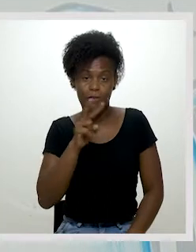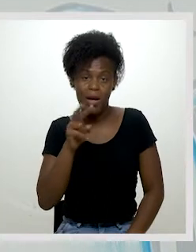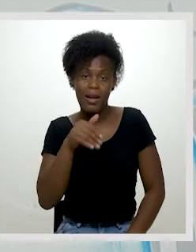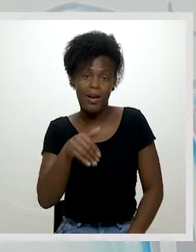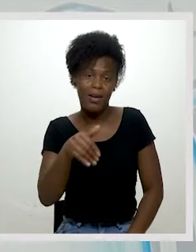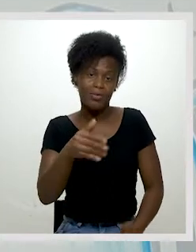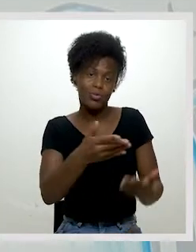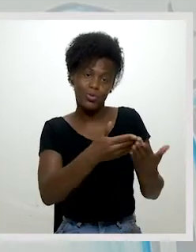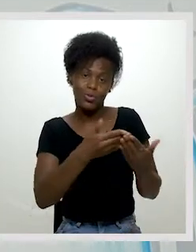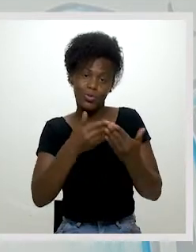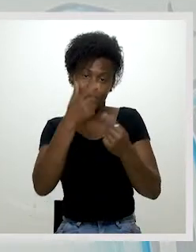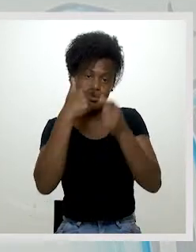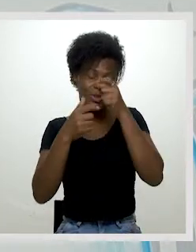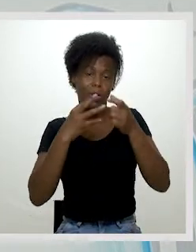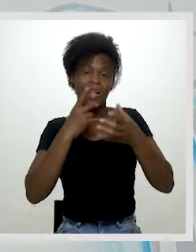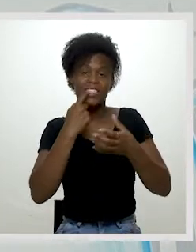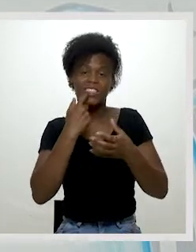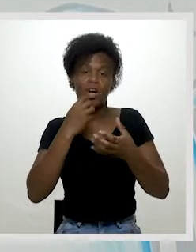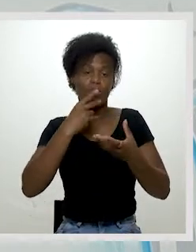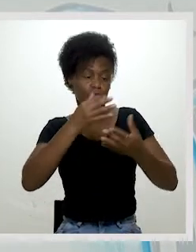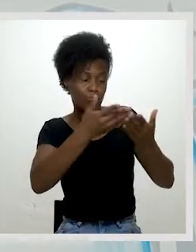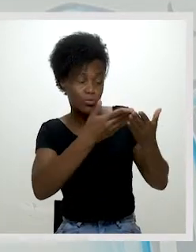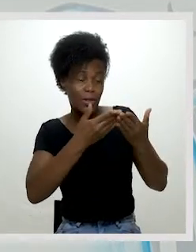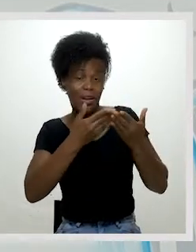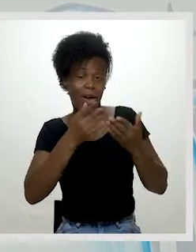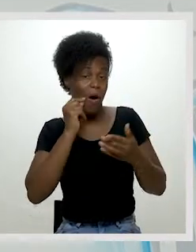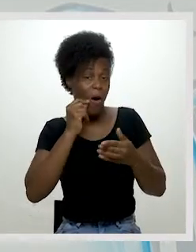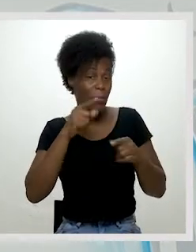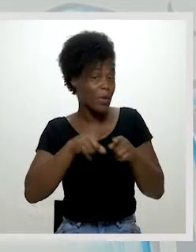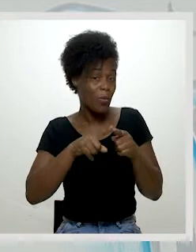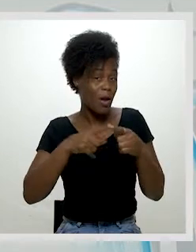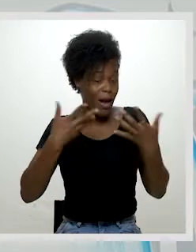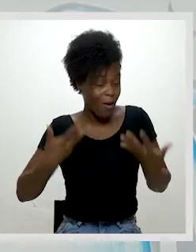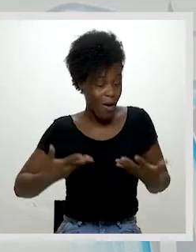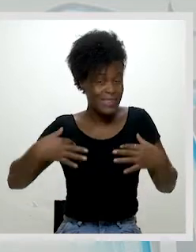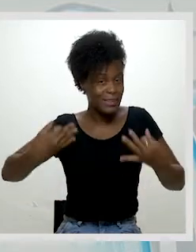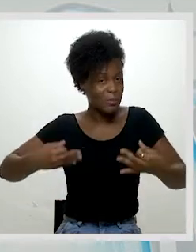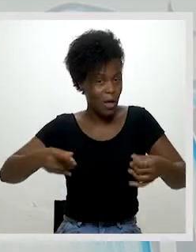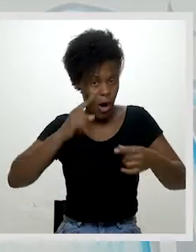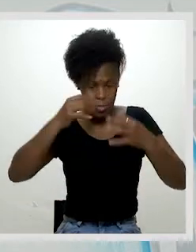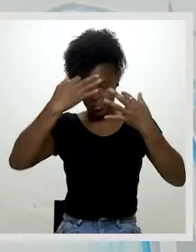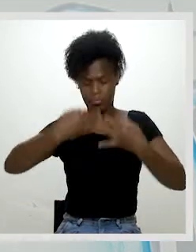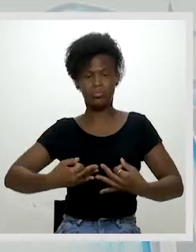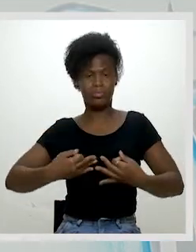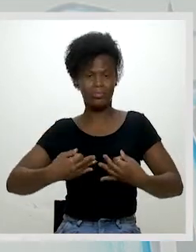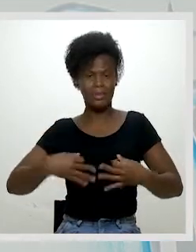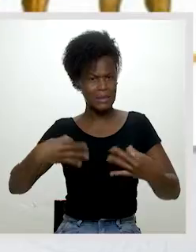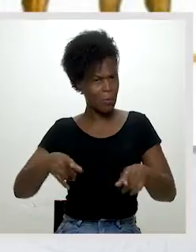dos estudos que os geólogos fazem, que nem sempre o homem foi como nós somos hoje, como vemos o homem